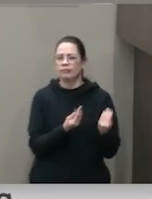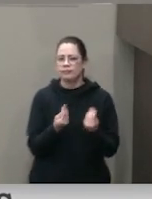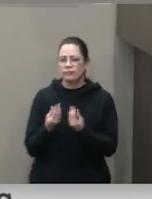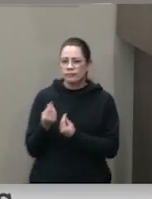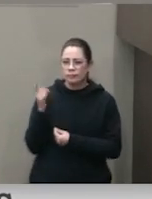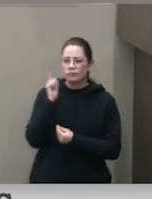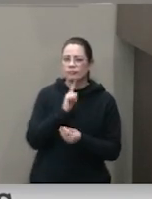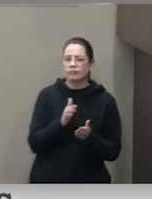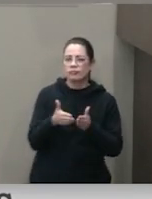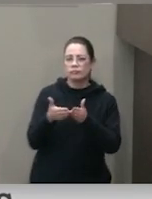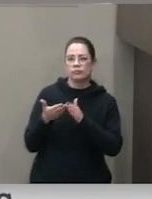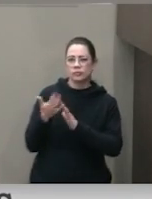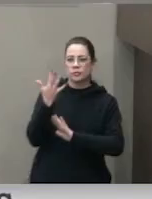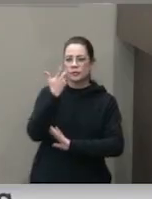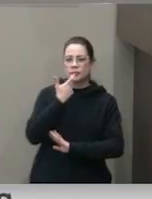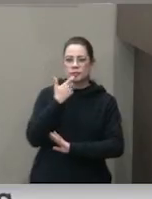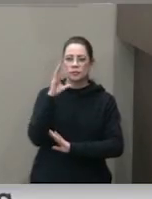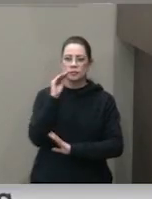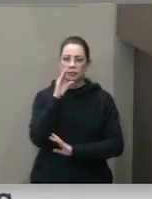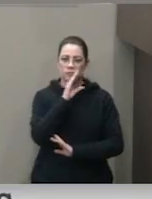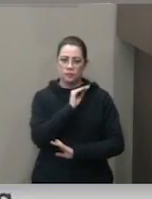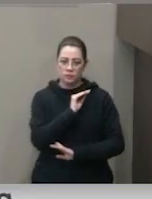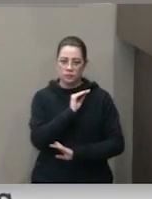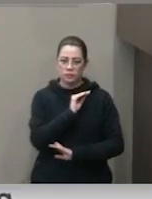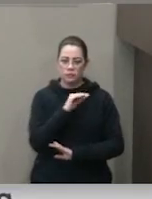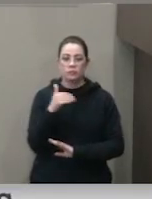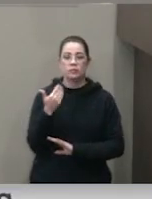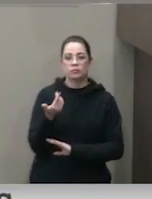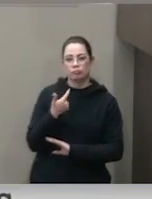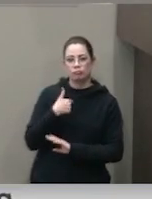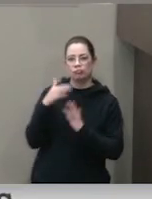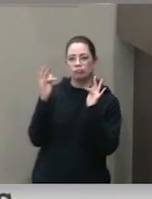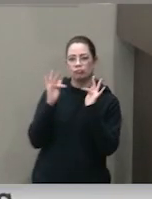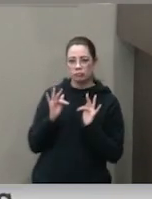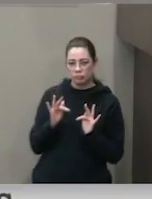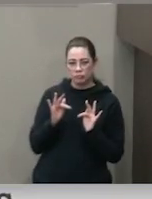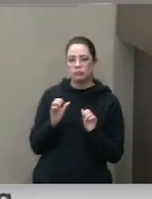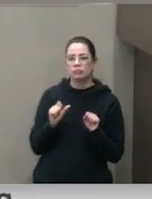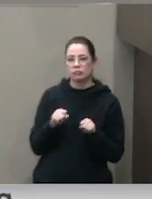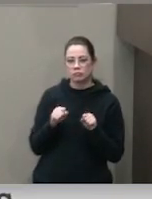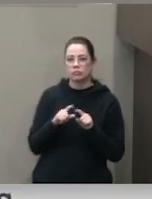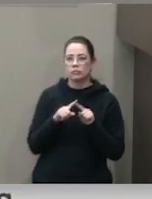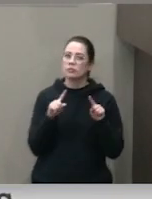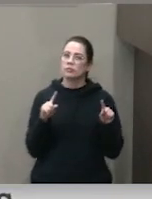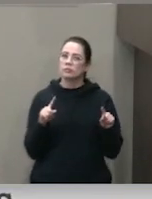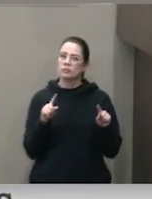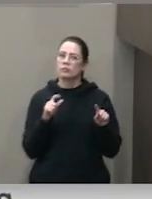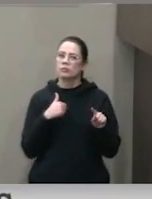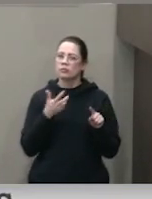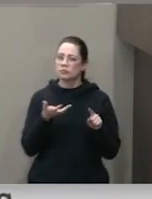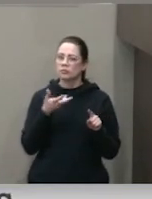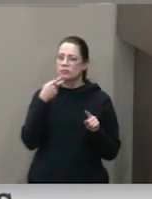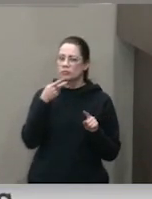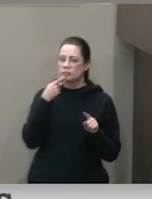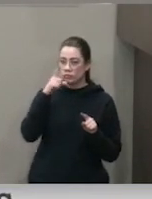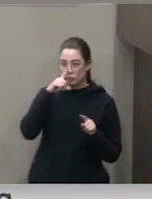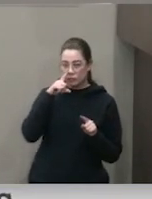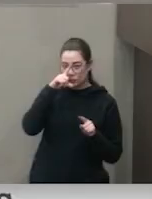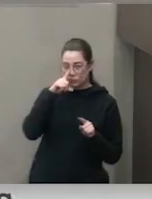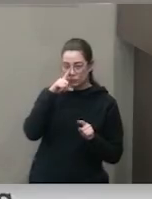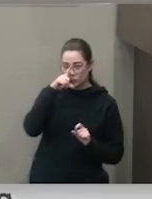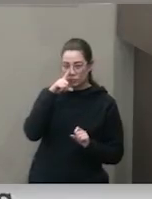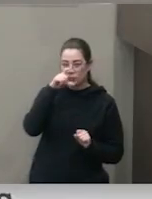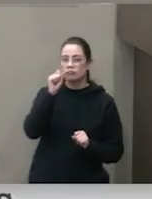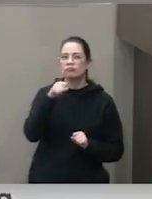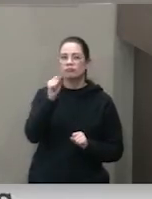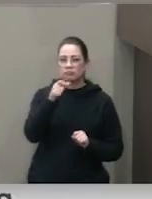para proteger as nossas crianças e adolescentes. Então, eu fico muito feliz. Mas eu queria dizer que é muito perigoso